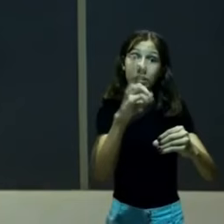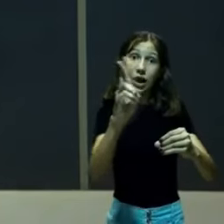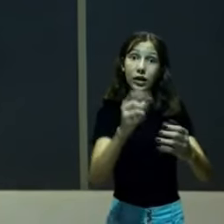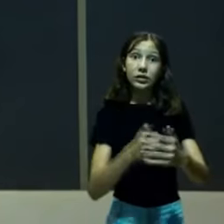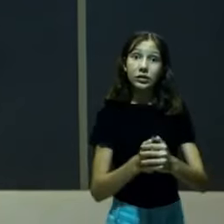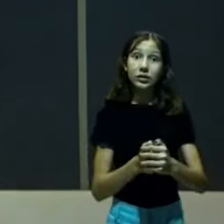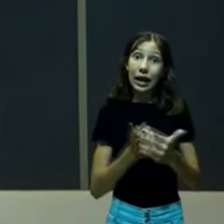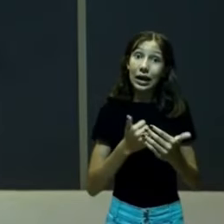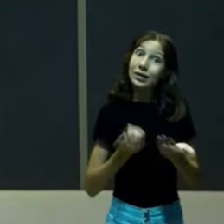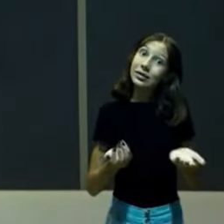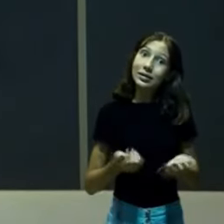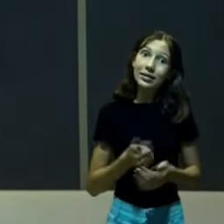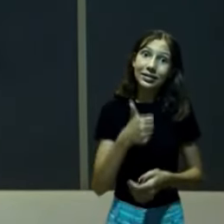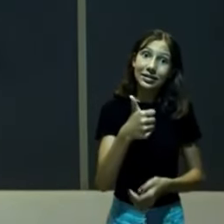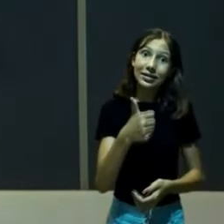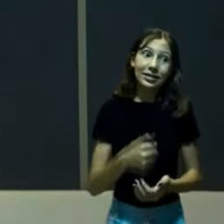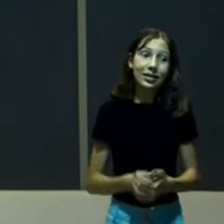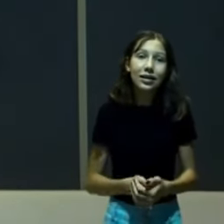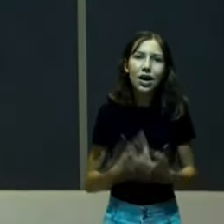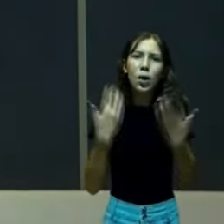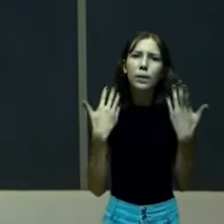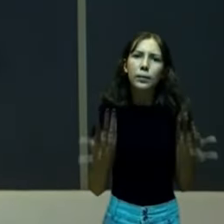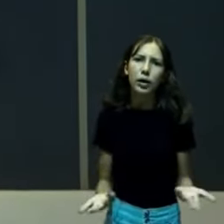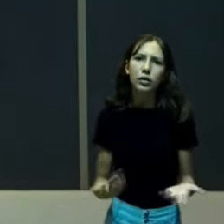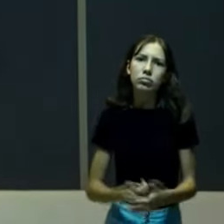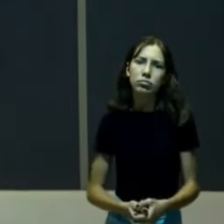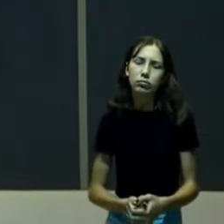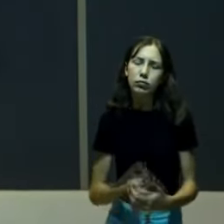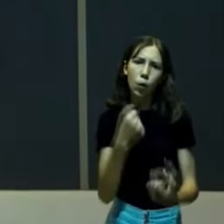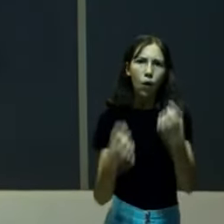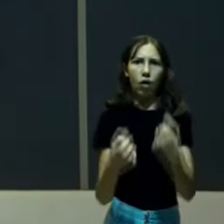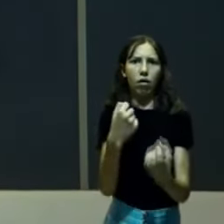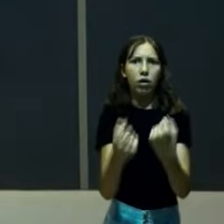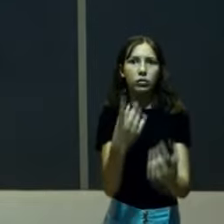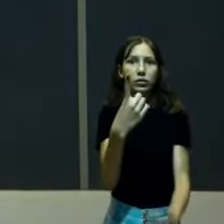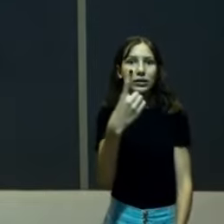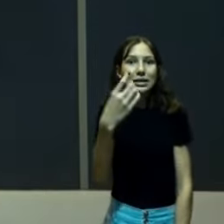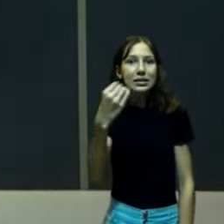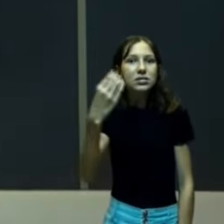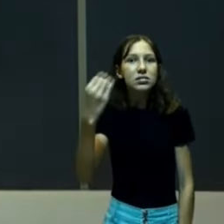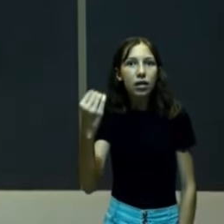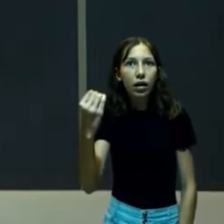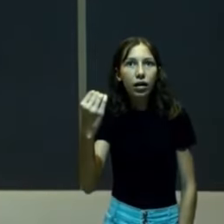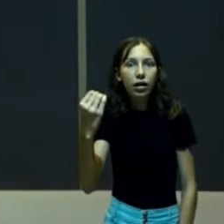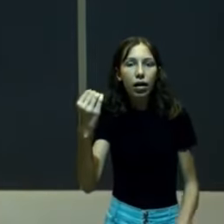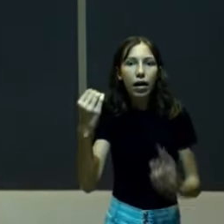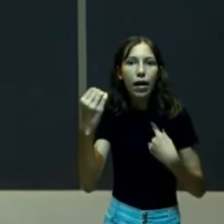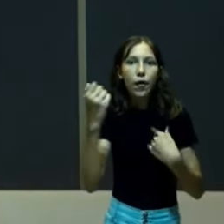Que conta é essa, irmão? A caminhonete vale 100. Se eu vender por